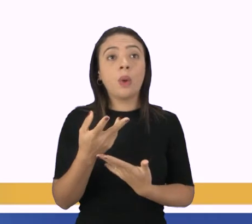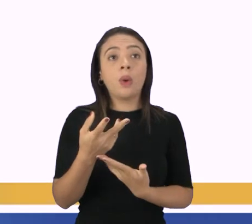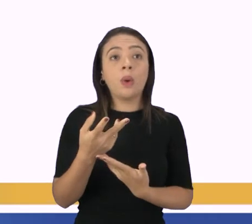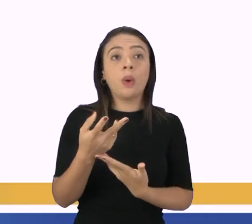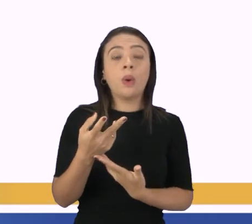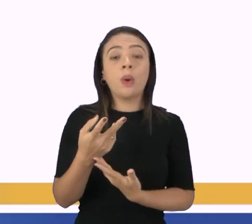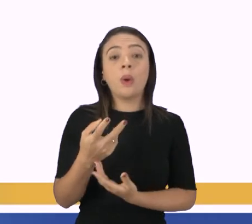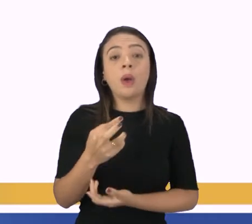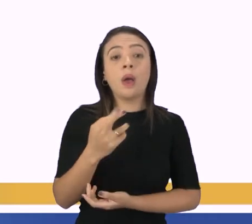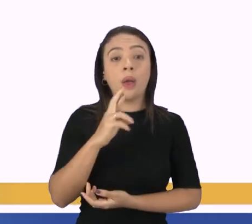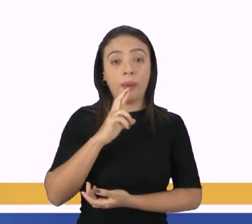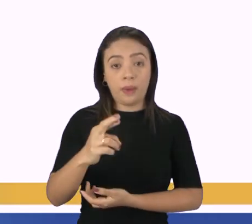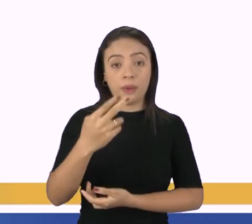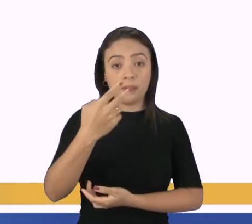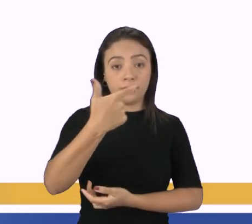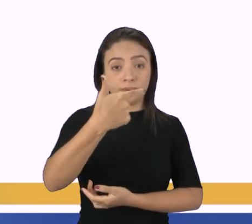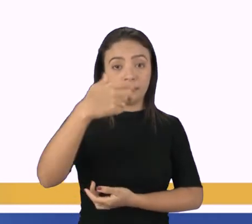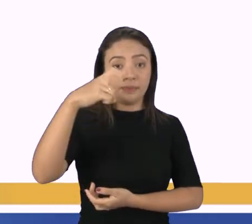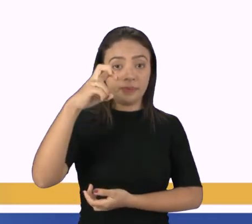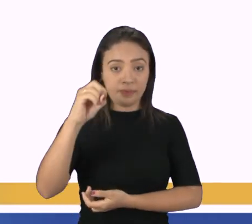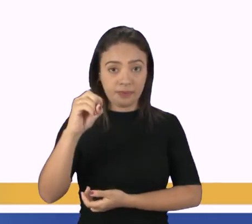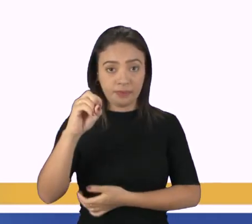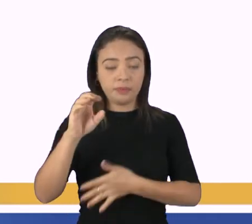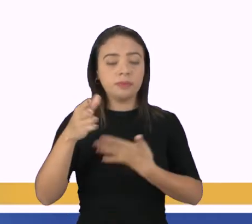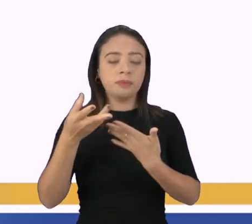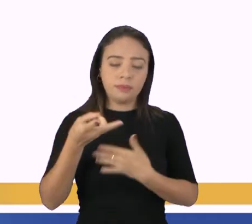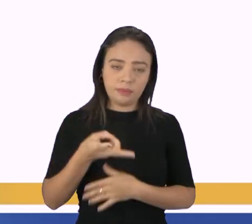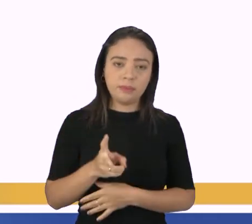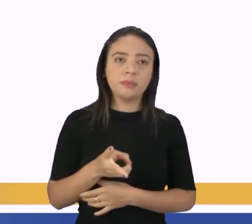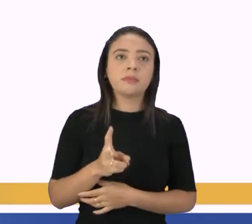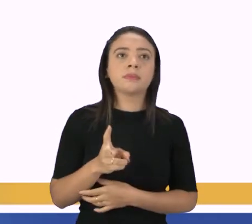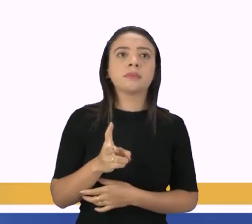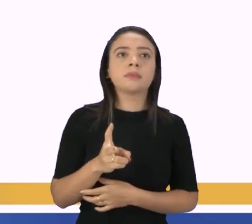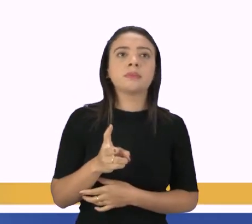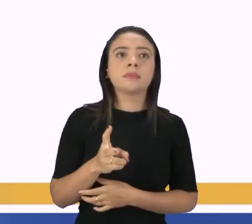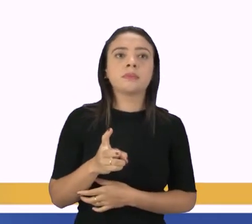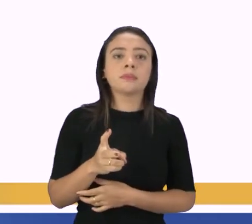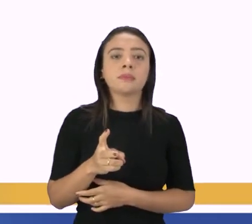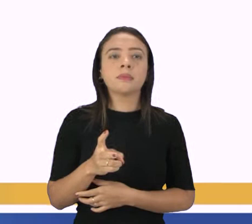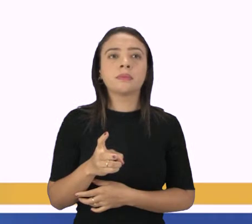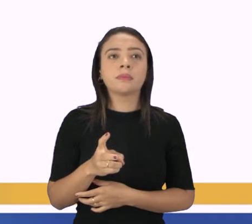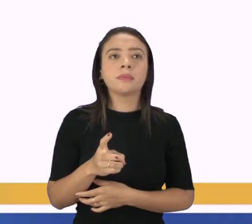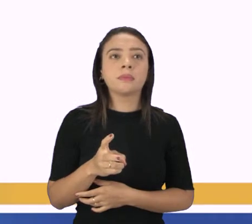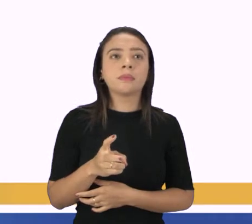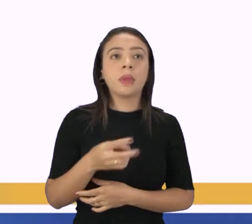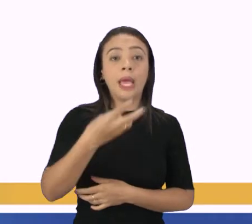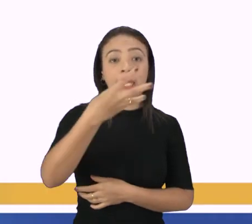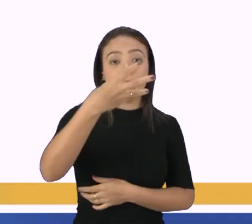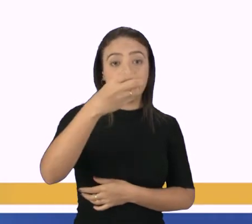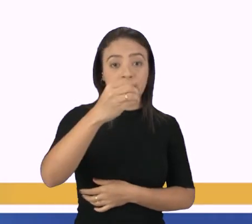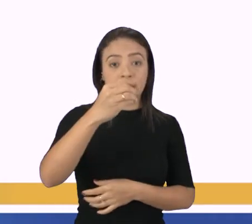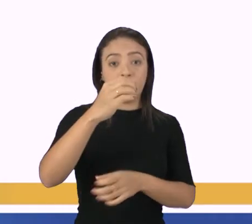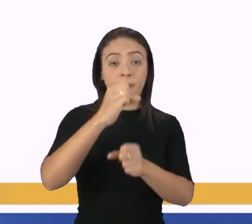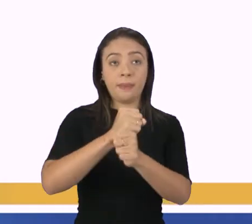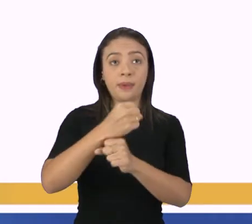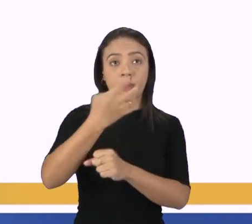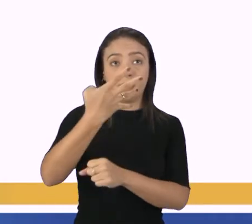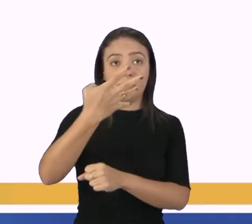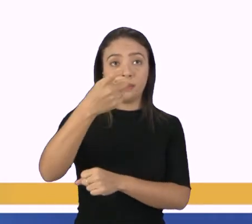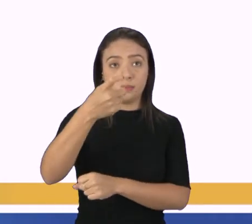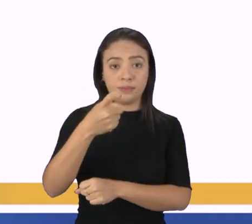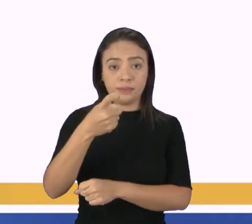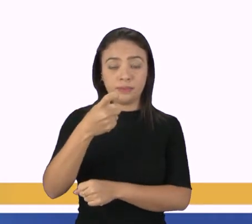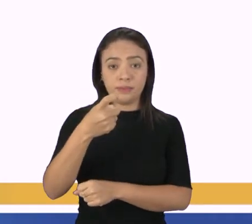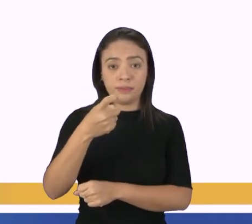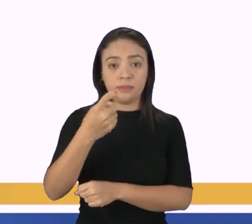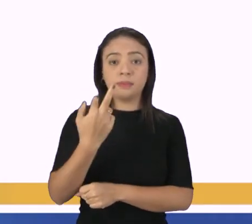igual a 250. Aí eu vou proceder da mesma maneira que a equação anterior. Tenho 30 mais 4x, que é 4 vezes x,